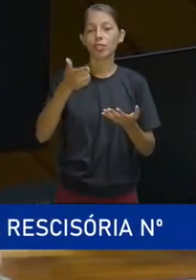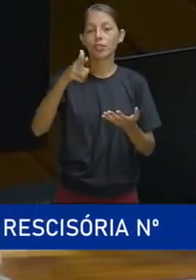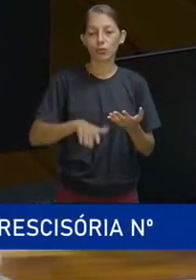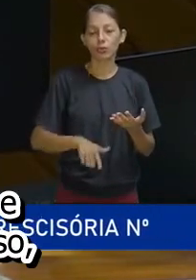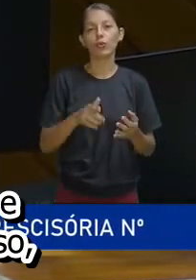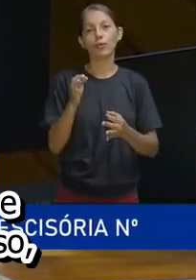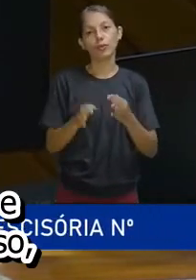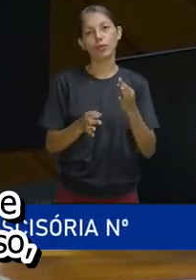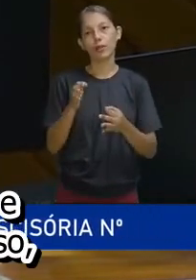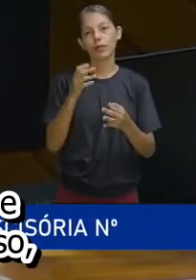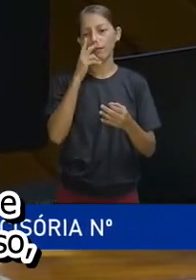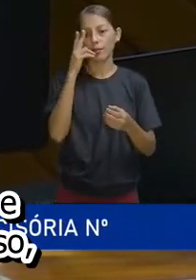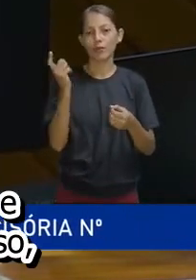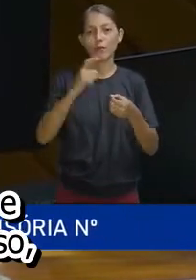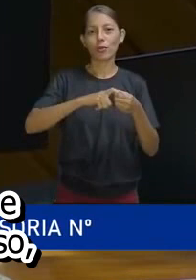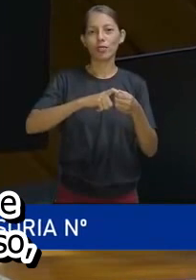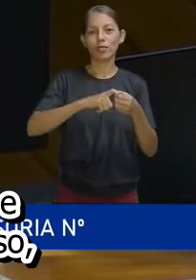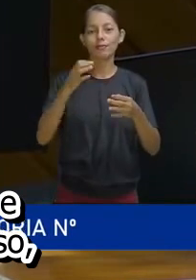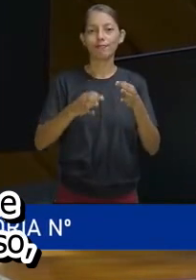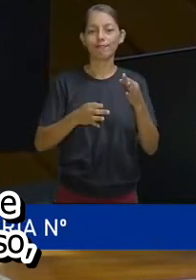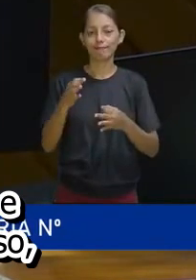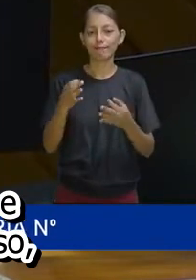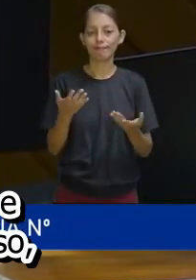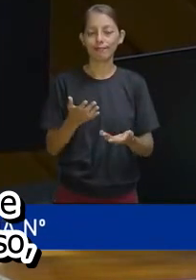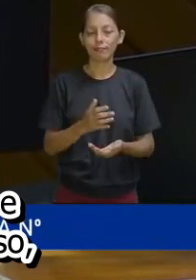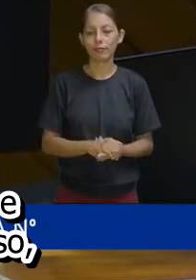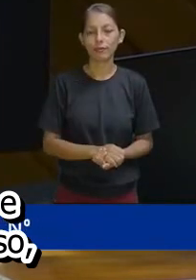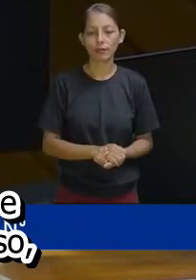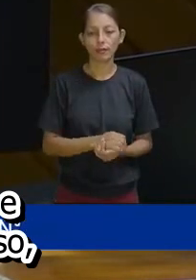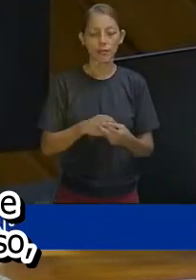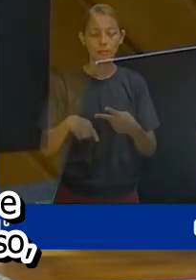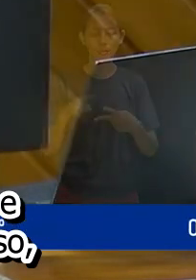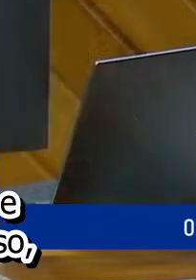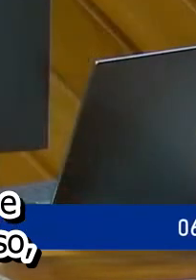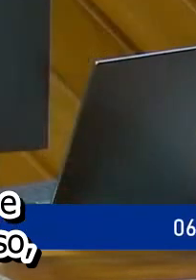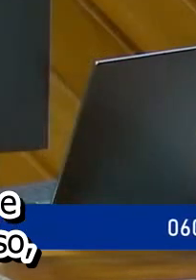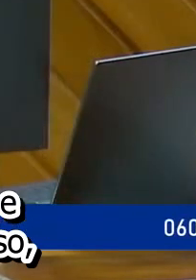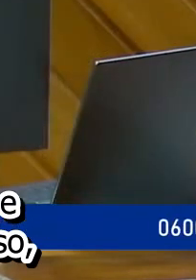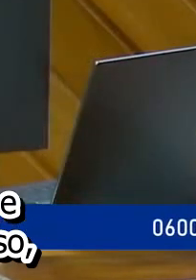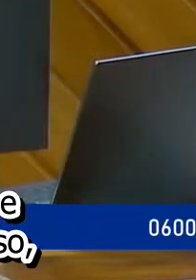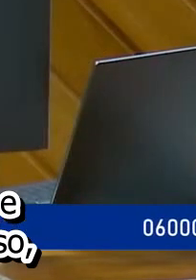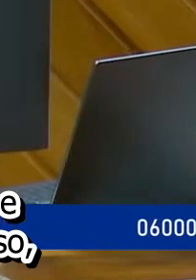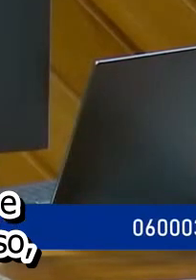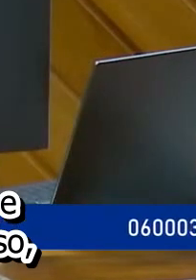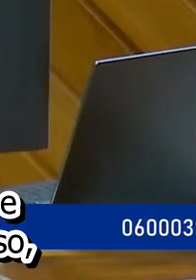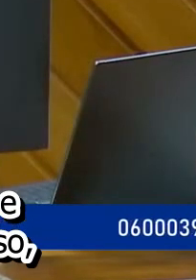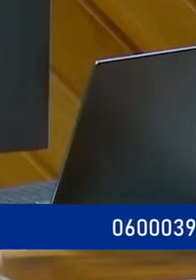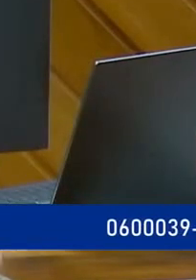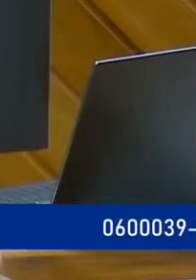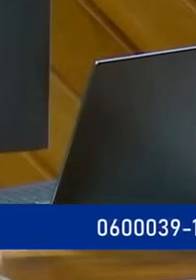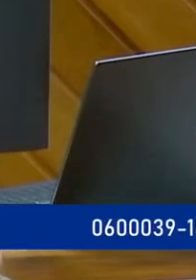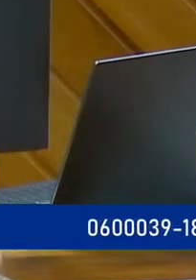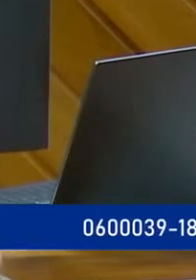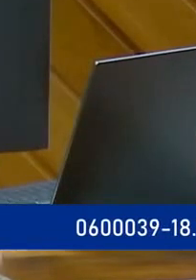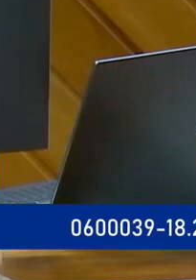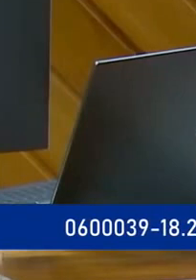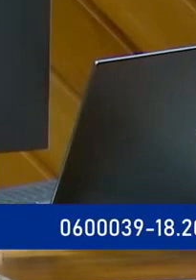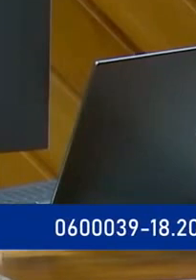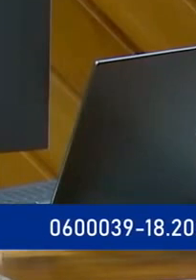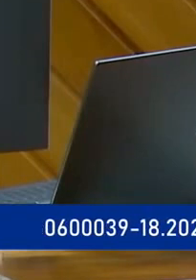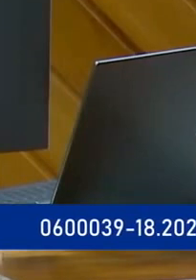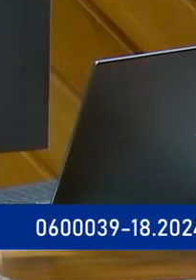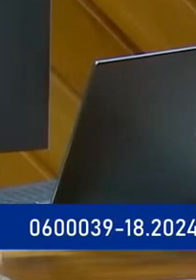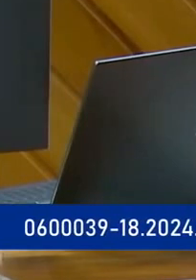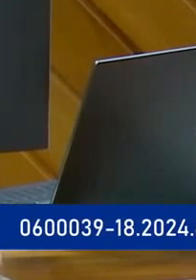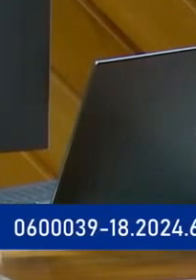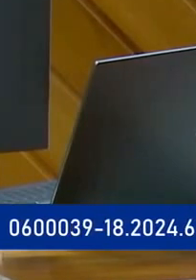causa. Então, segundo as lições de Fred Didier Júnior e de Leonardo Carneiro da Cunha, não é um recurso, exatamente porque dá origem